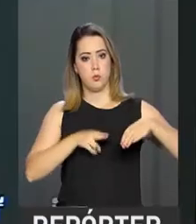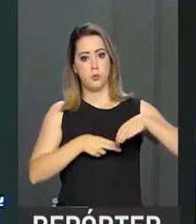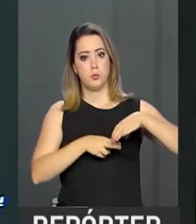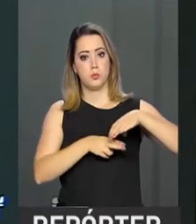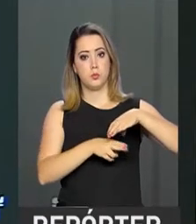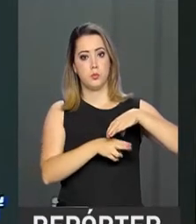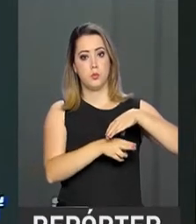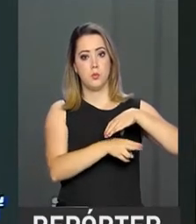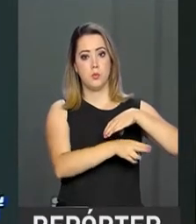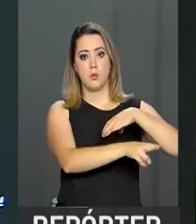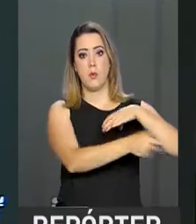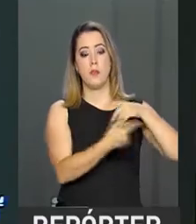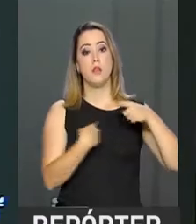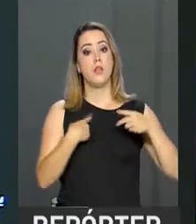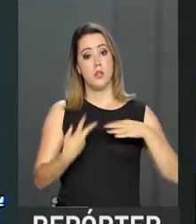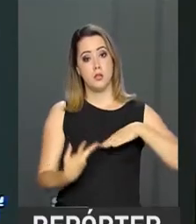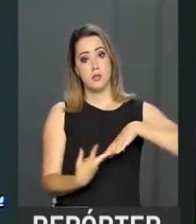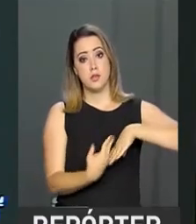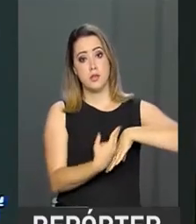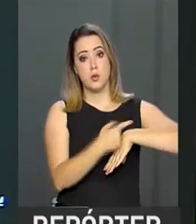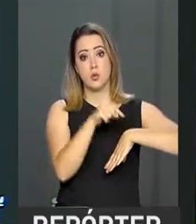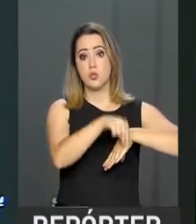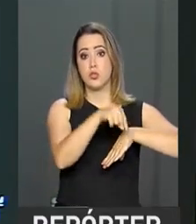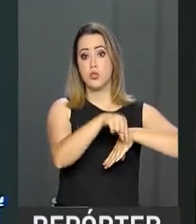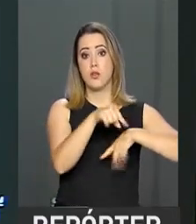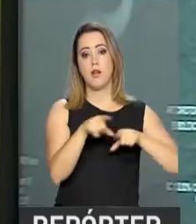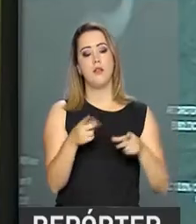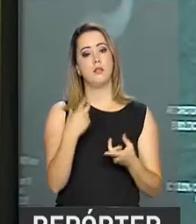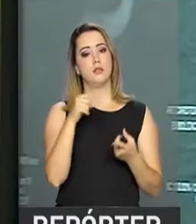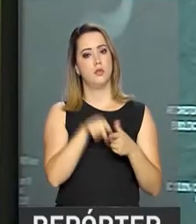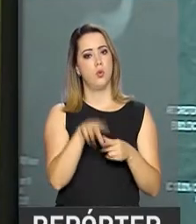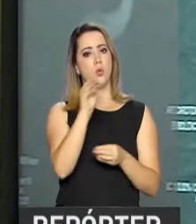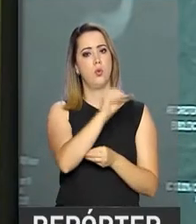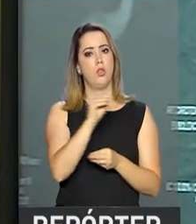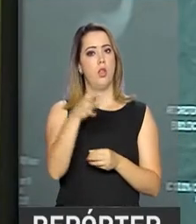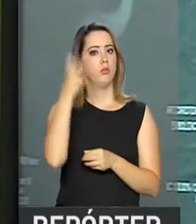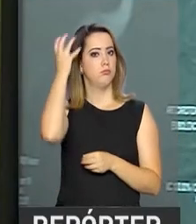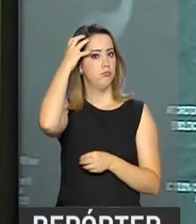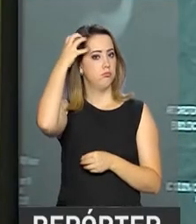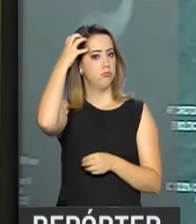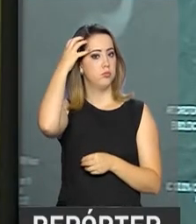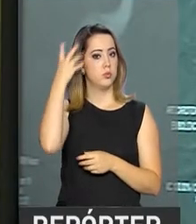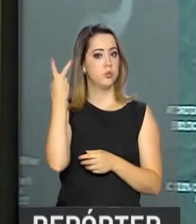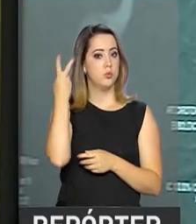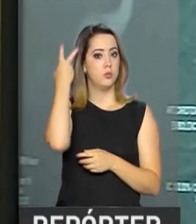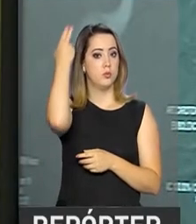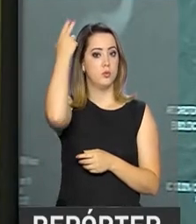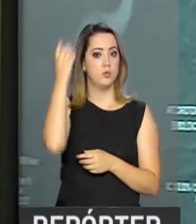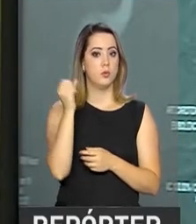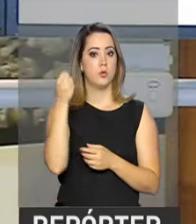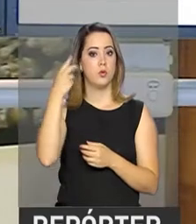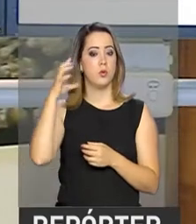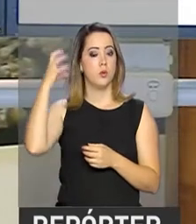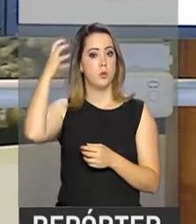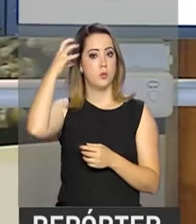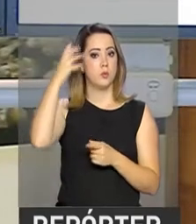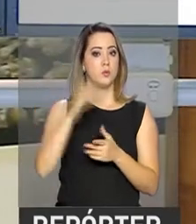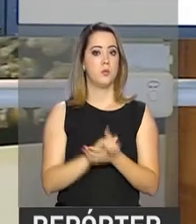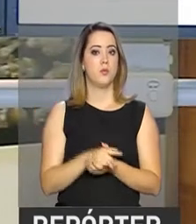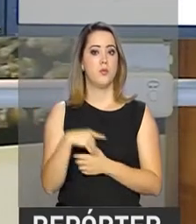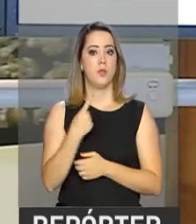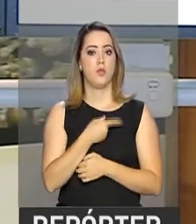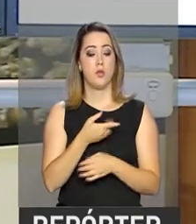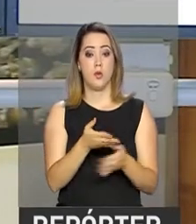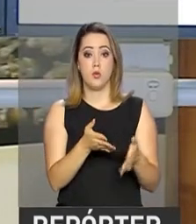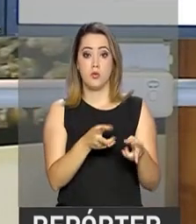usado para tratar tumores cerebrais e outras doenças neurológicas apenas com o uso da radiação nós recebemos